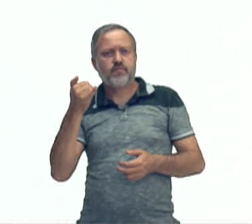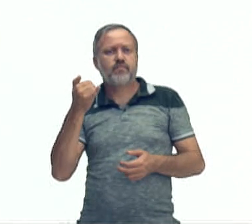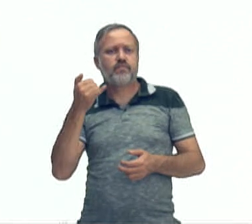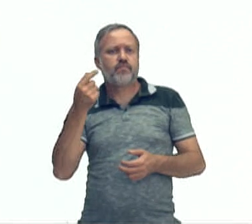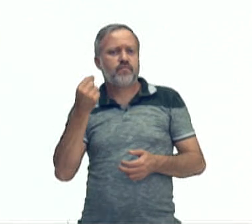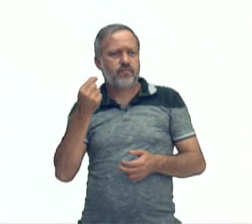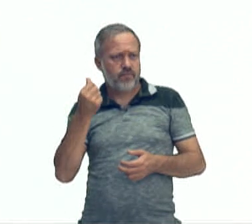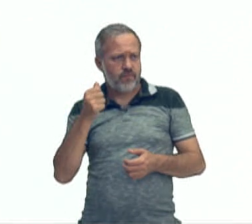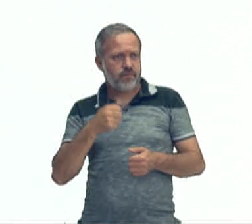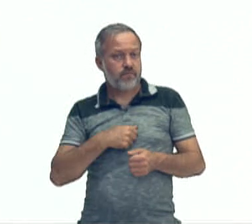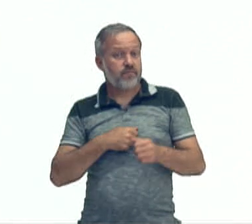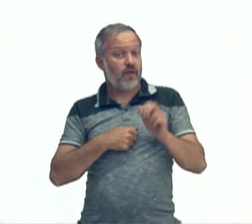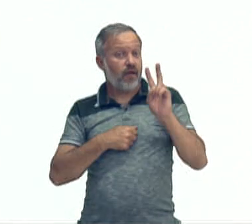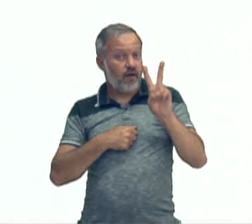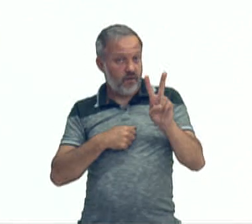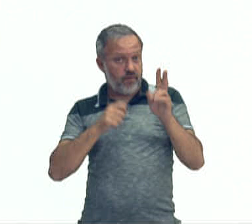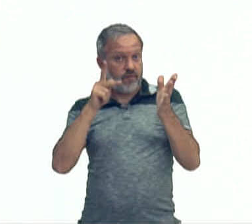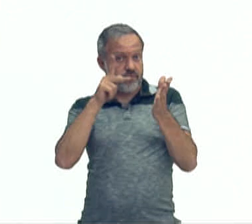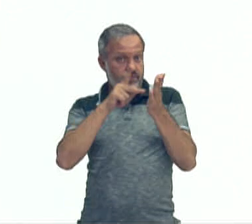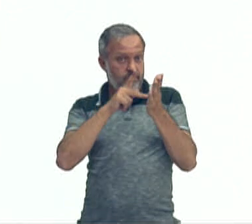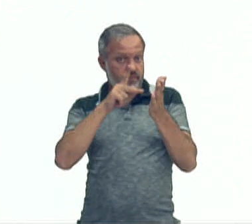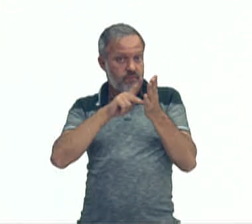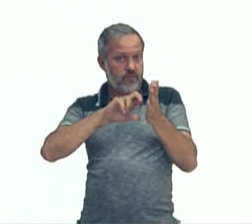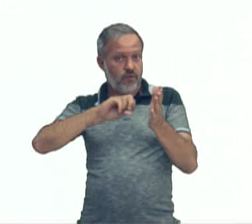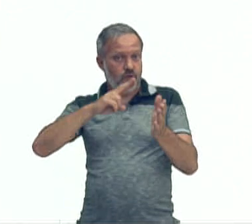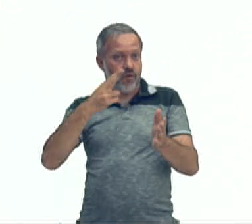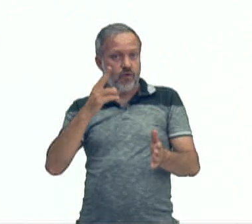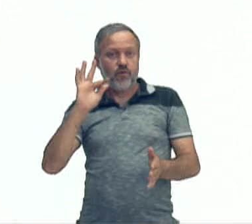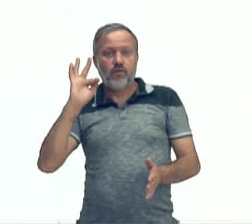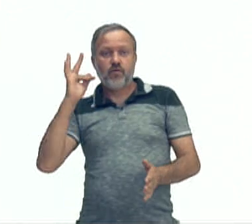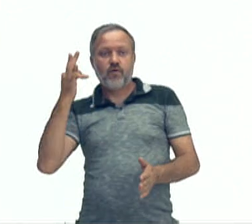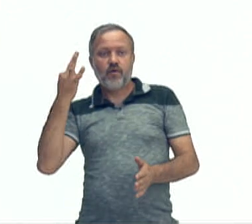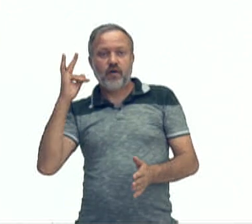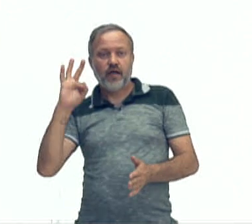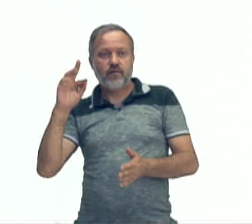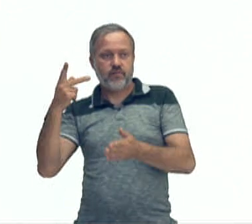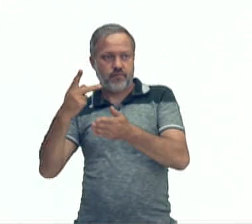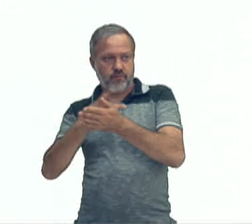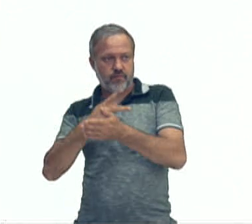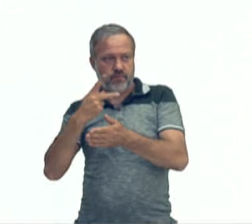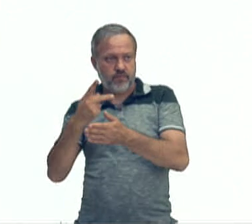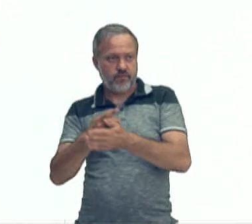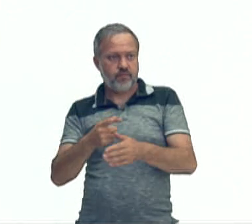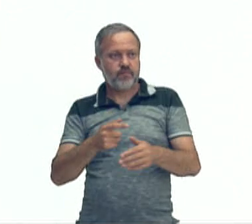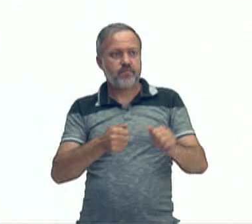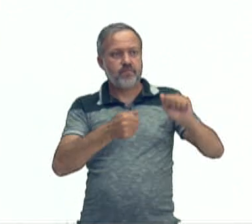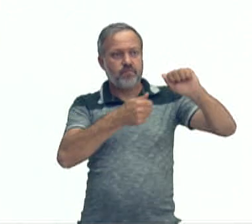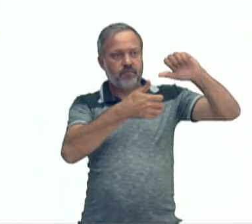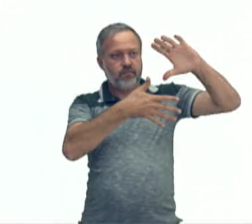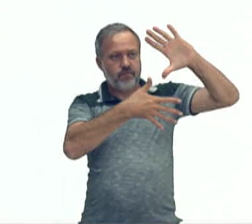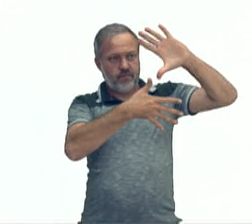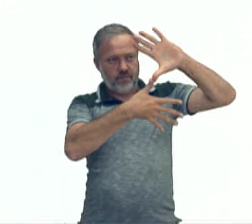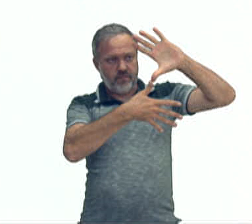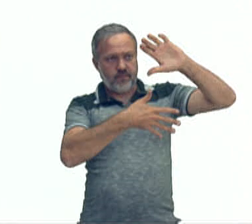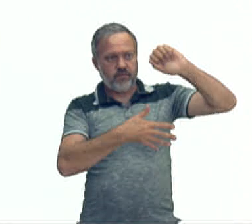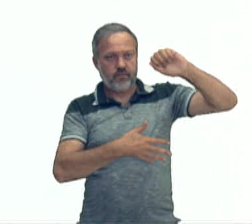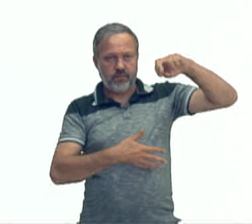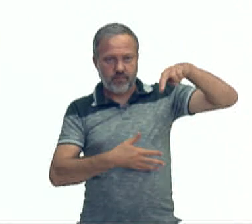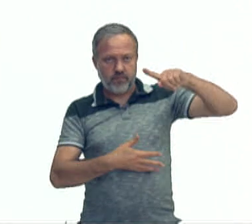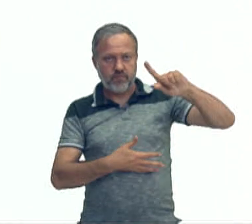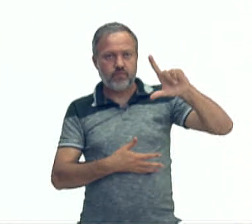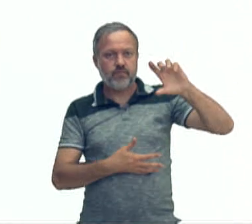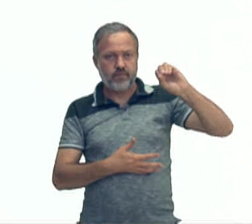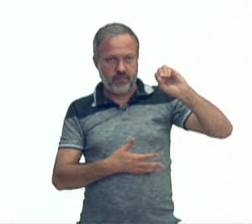confere. Marque V para verdadeiro e F para falso. Vamos lá. A América anglo-saxônica foi colonizada